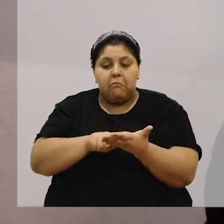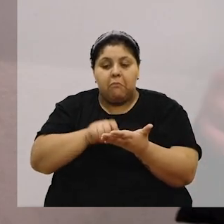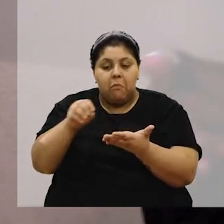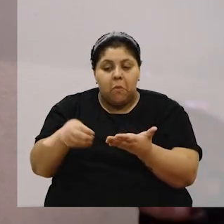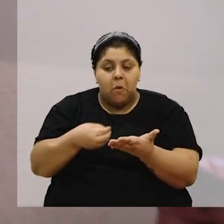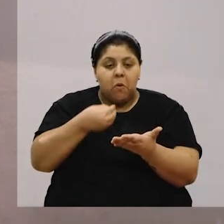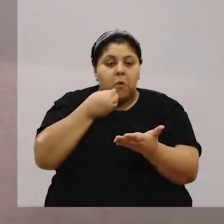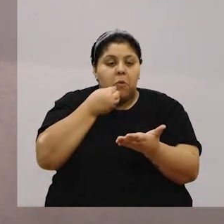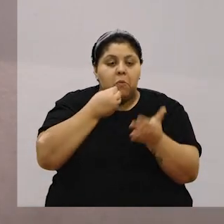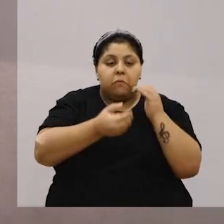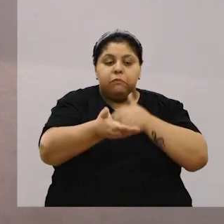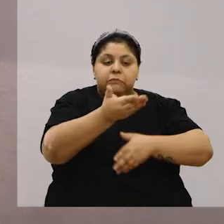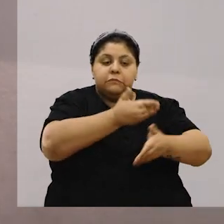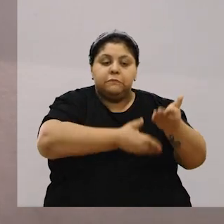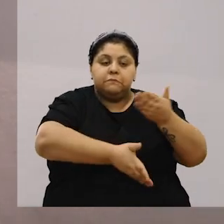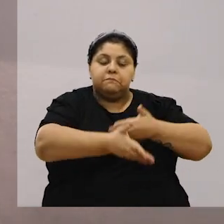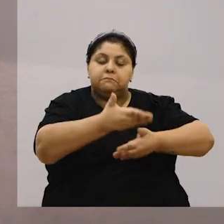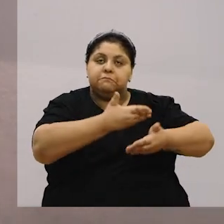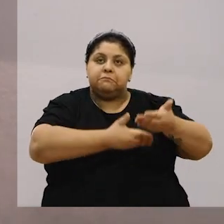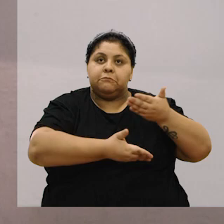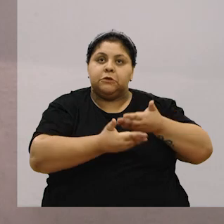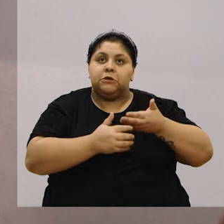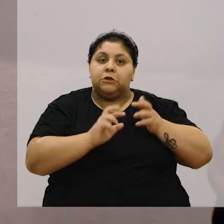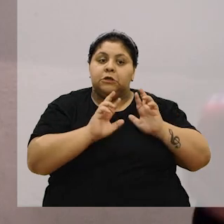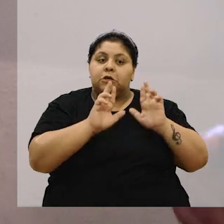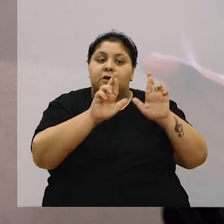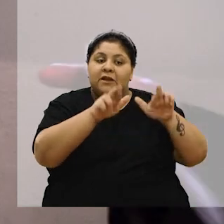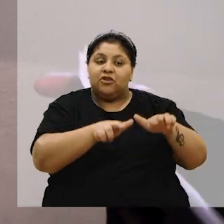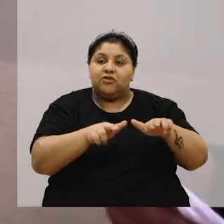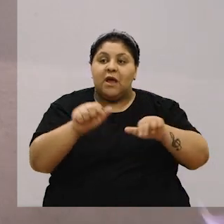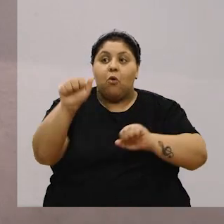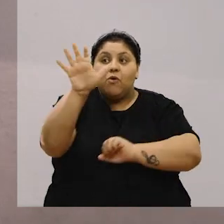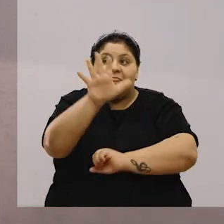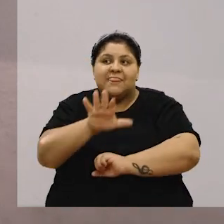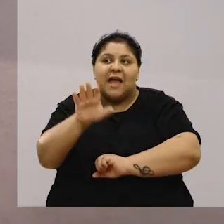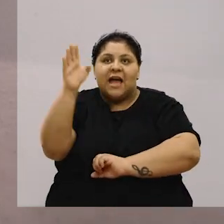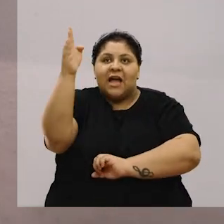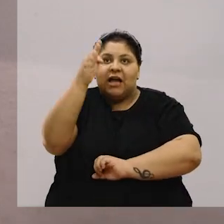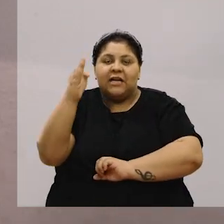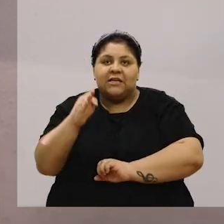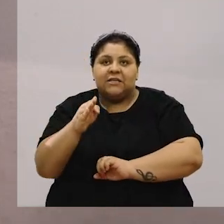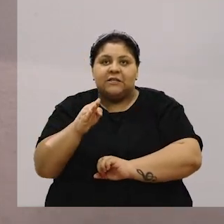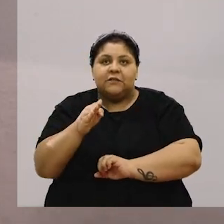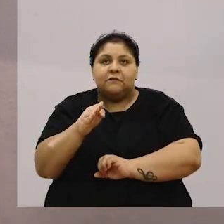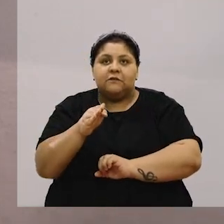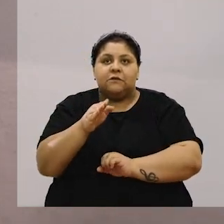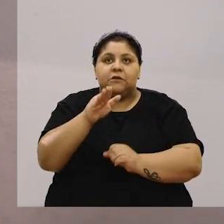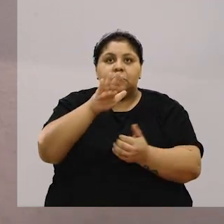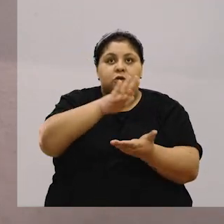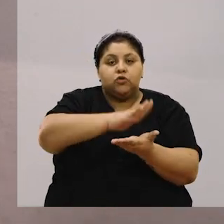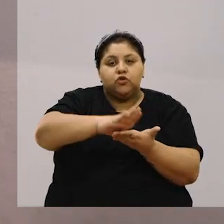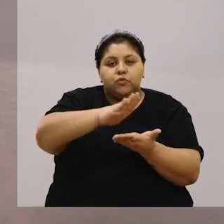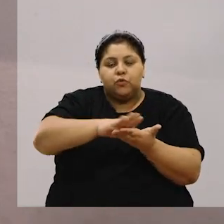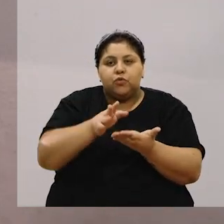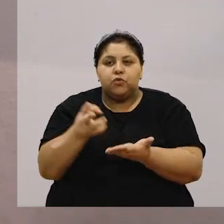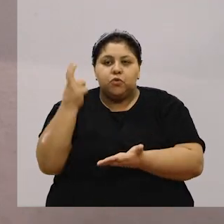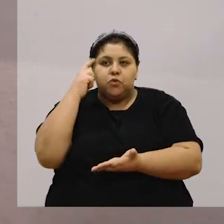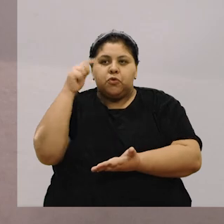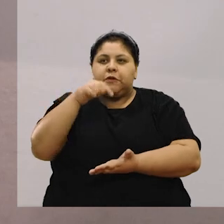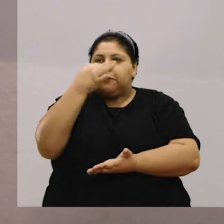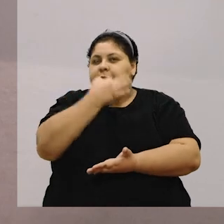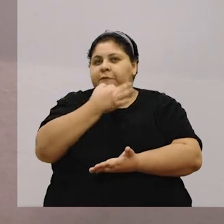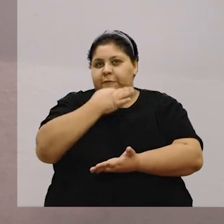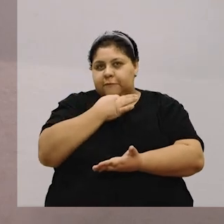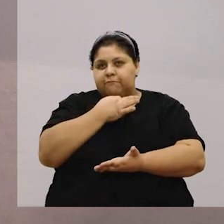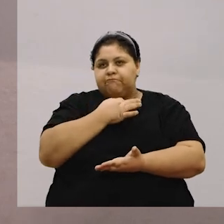escritores, possibilitou também uma interlocução regional e nacional dos produtores culturais aqui